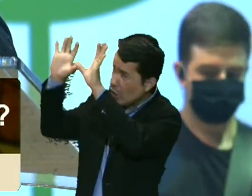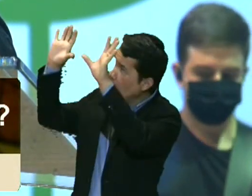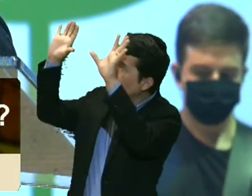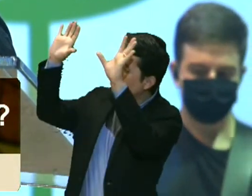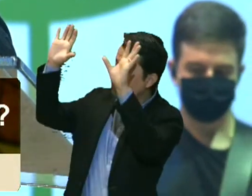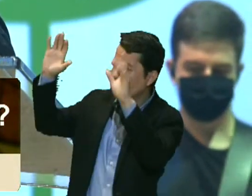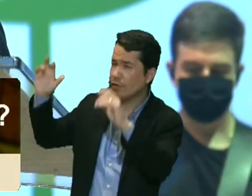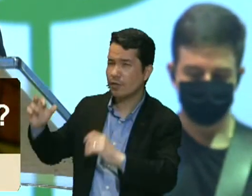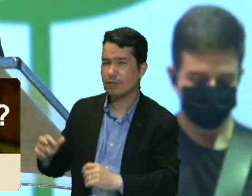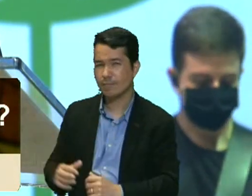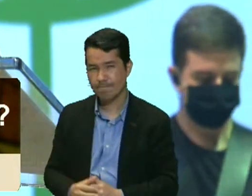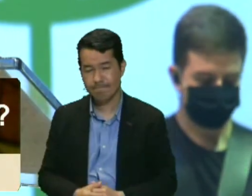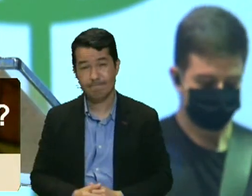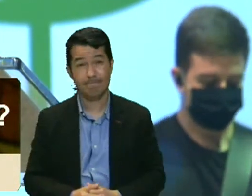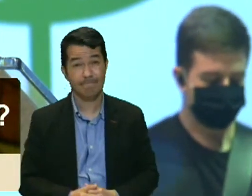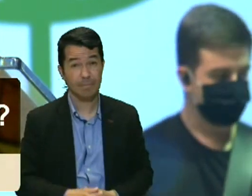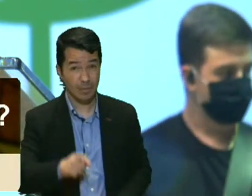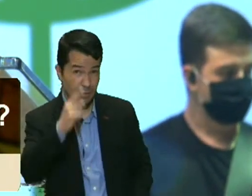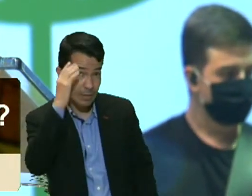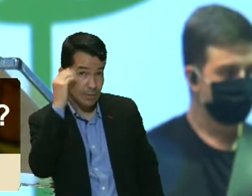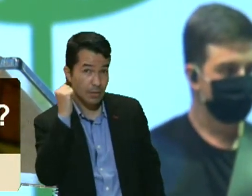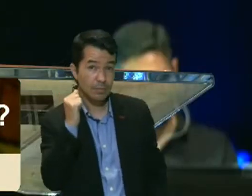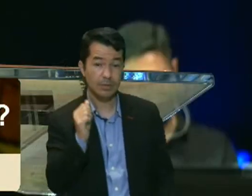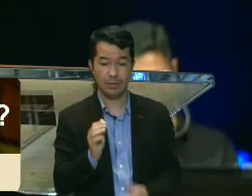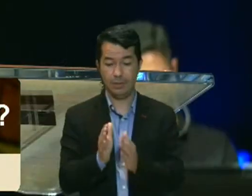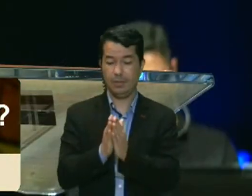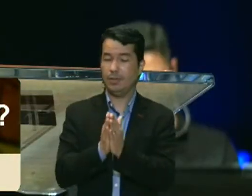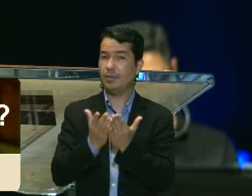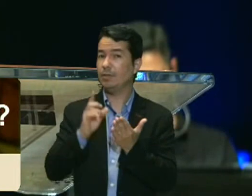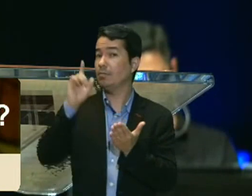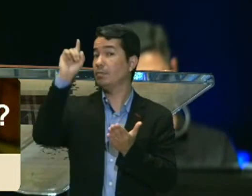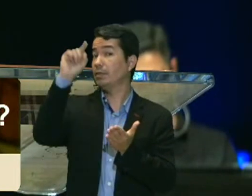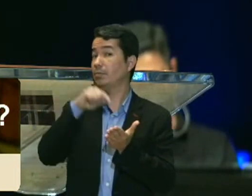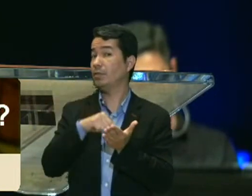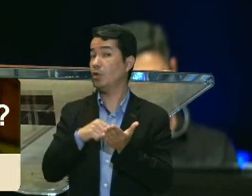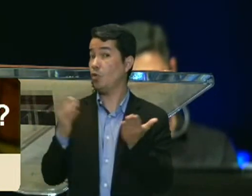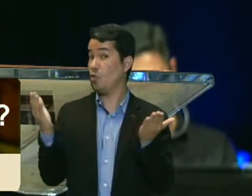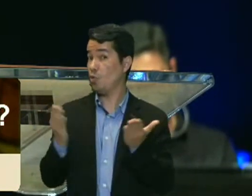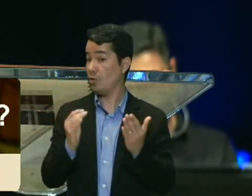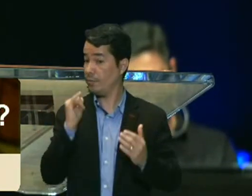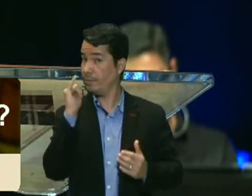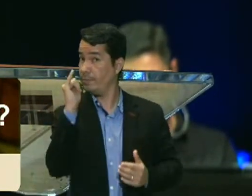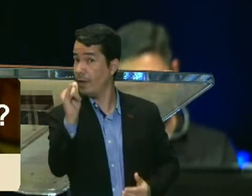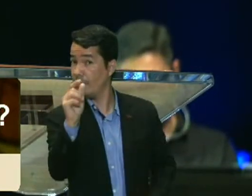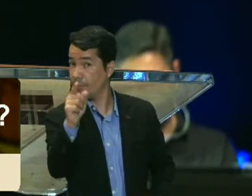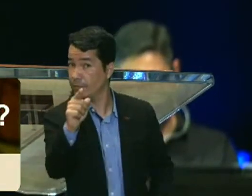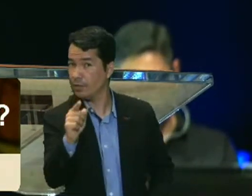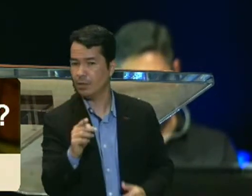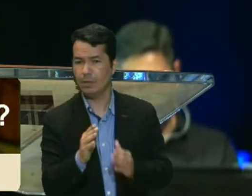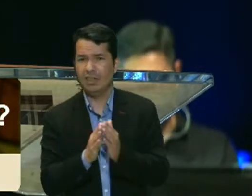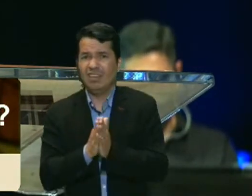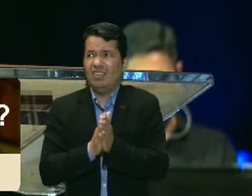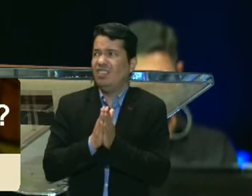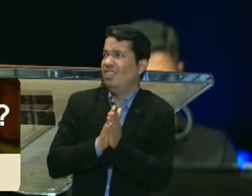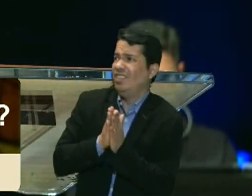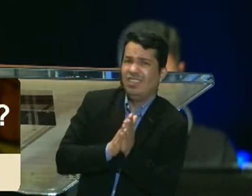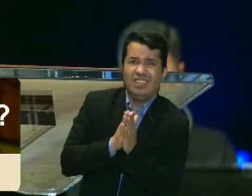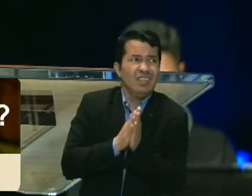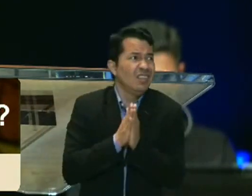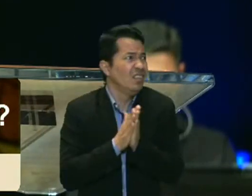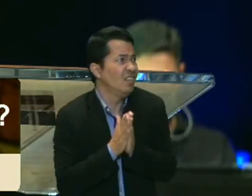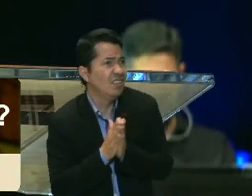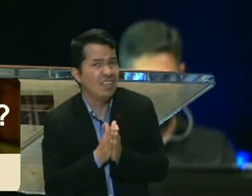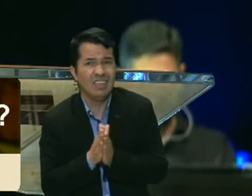A palavra do Senhor para a sua vida hoje é: não ande ansioso, ao contrário, ore,